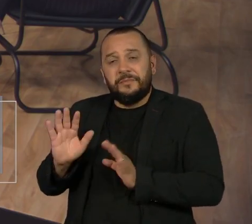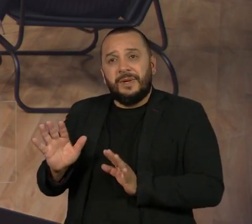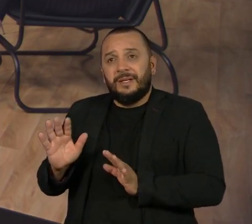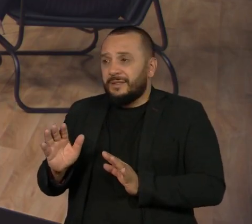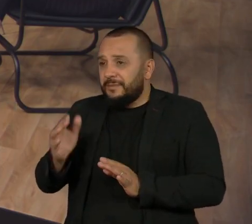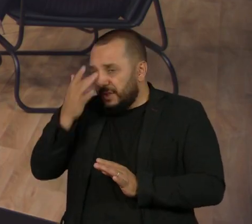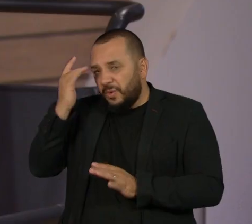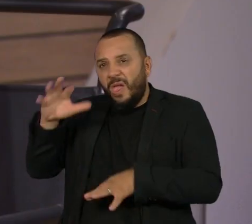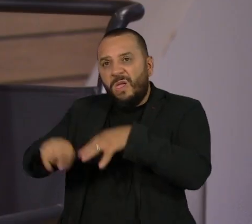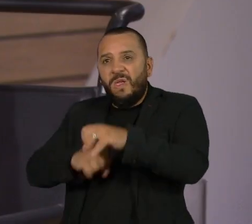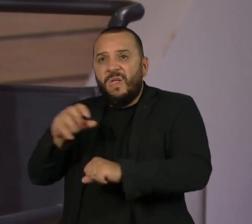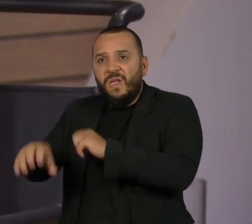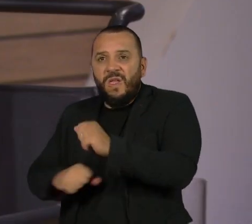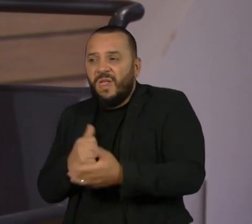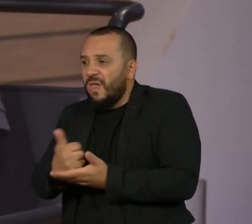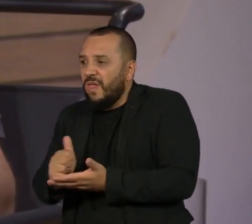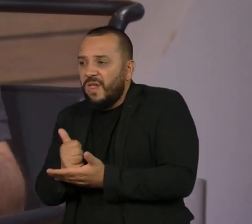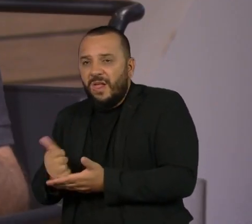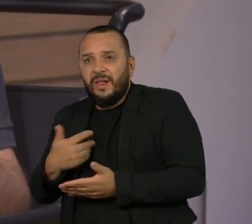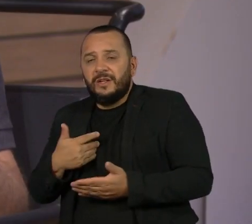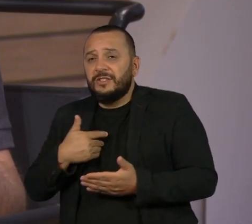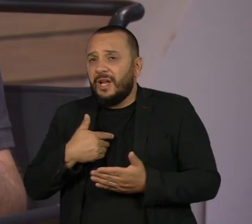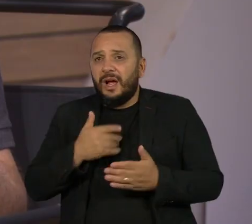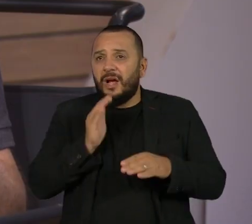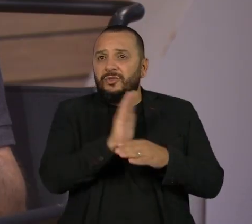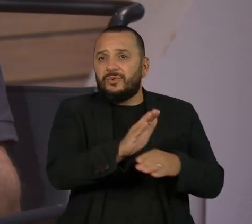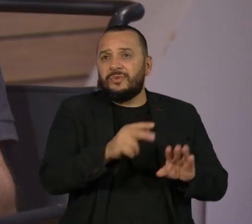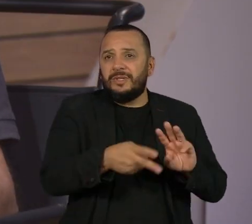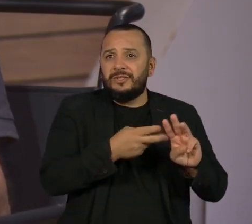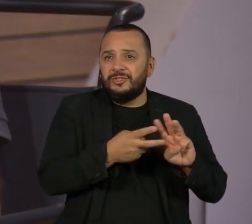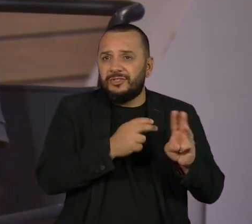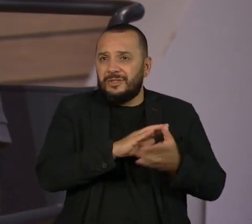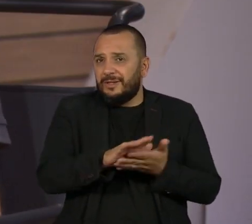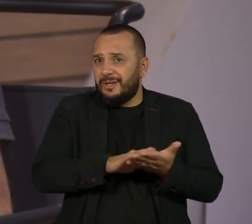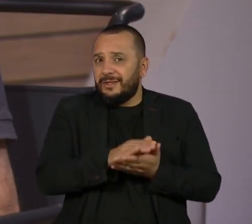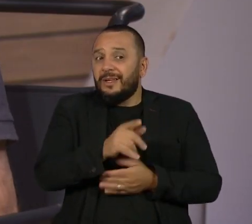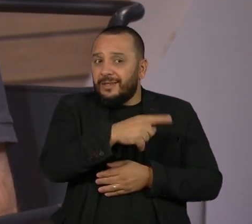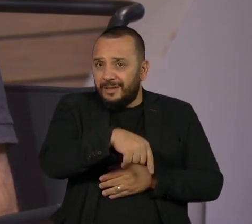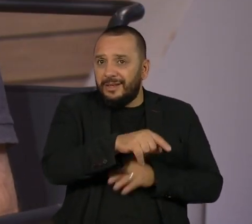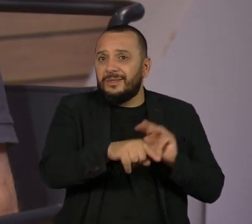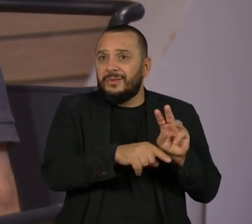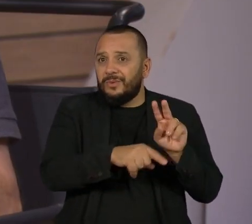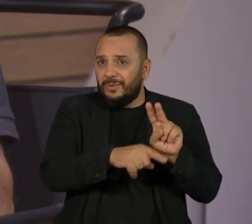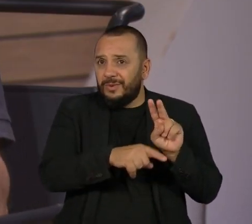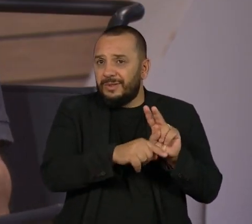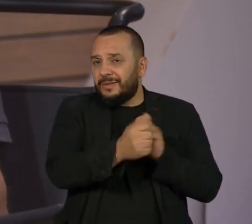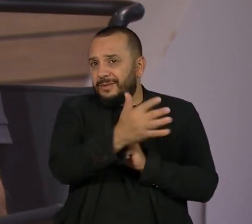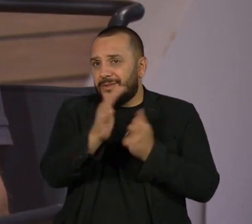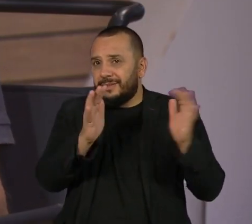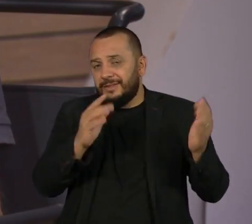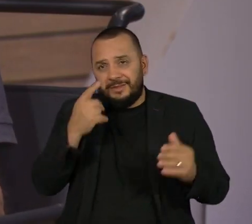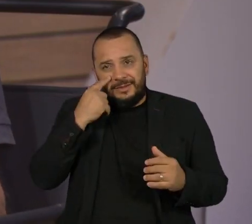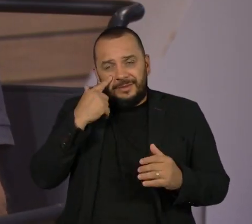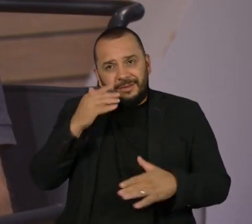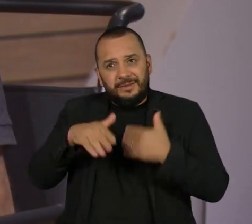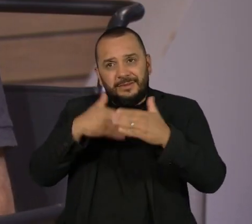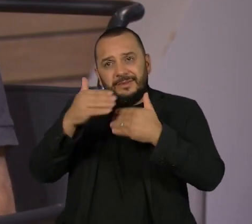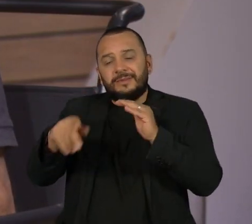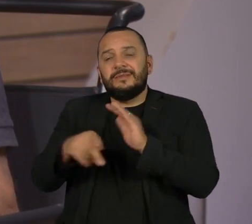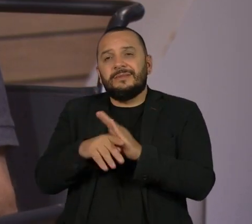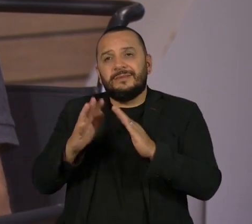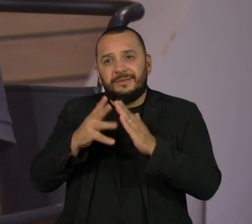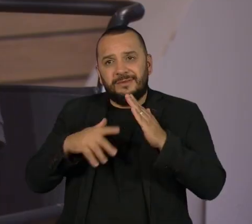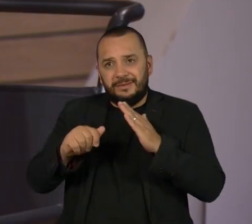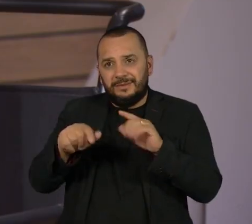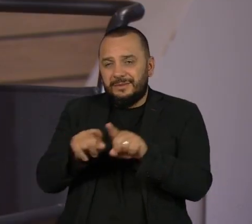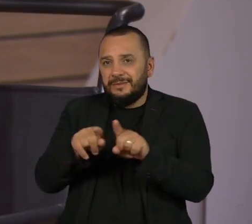devolução. Não é só com a questão indígena, nós vimos os avanços que a gente teve agora, por exemplo, com os quilombolas, né, com as afrodescendentes,